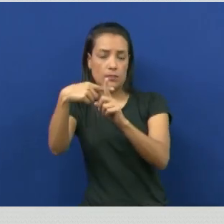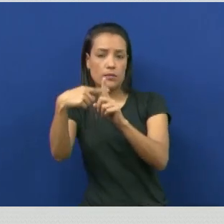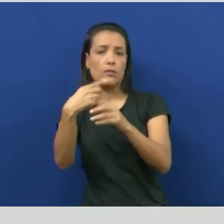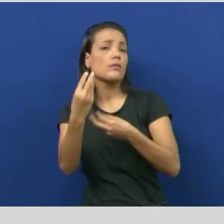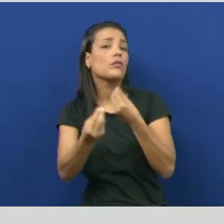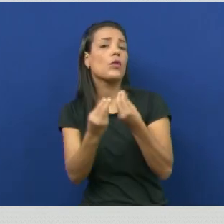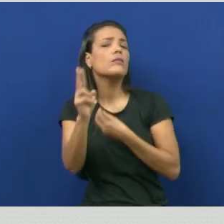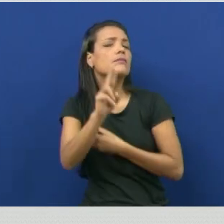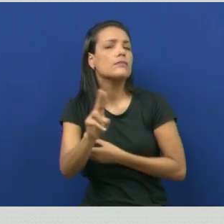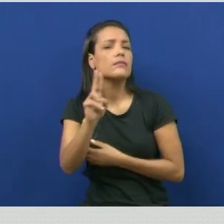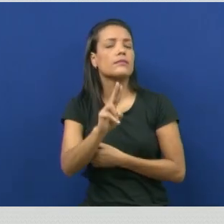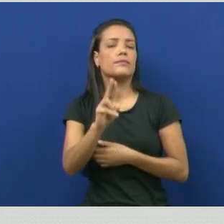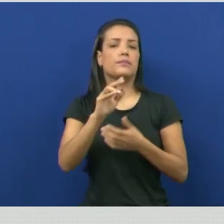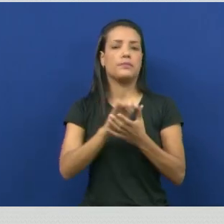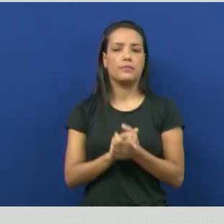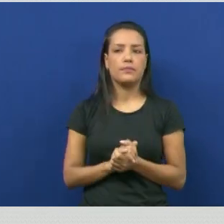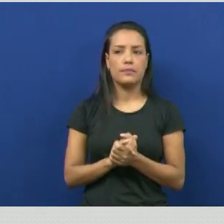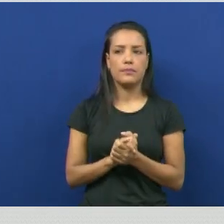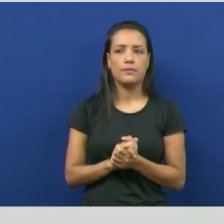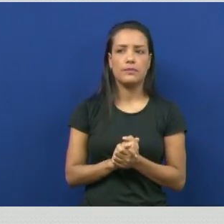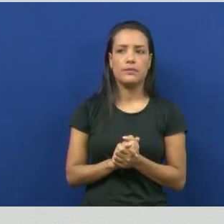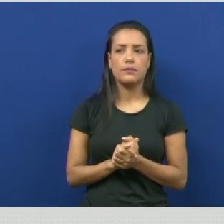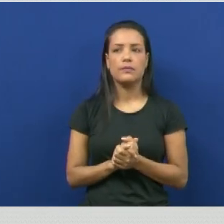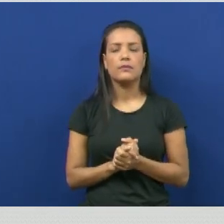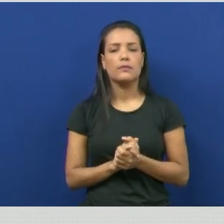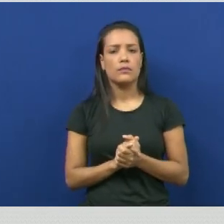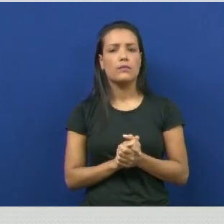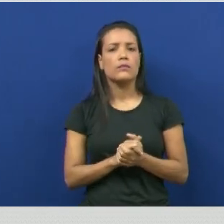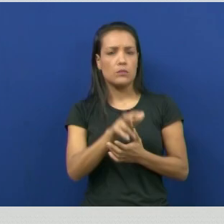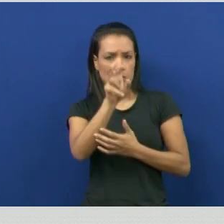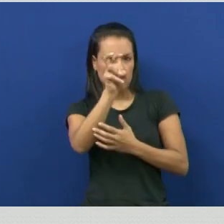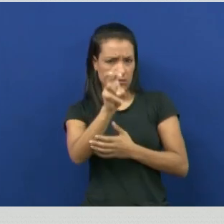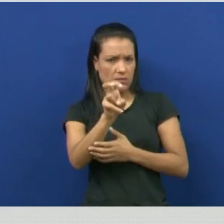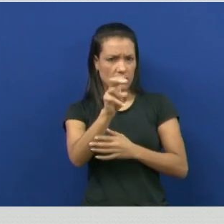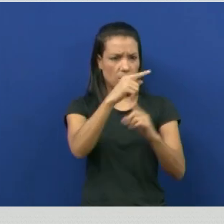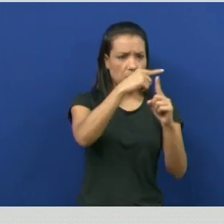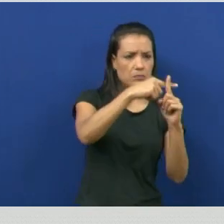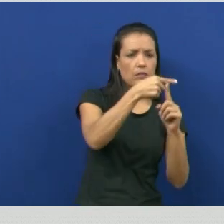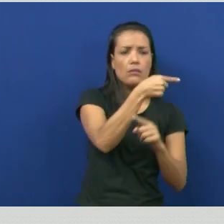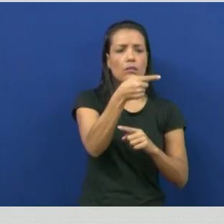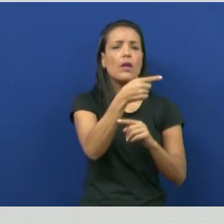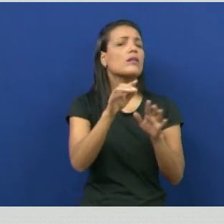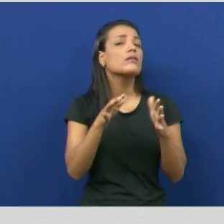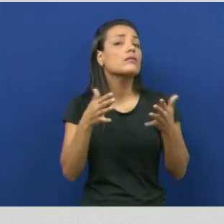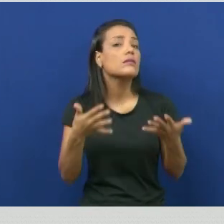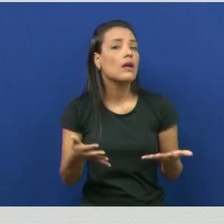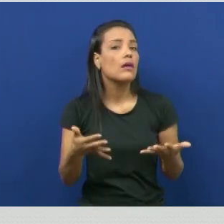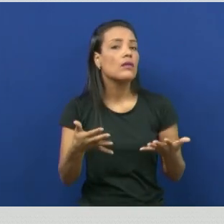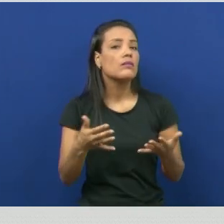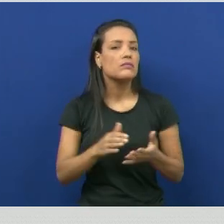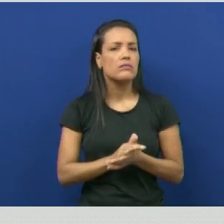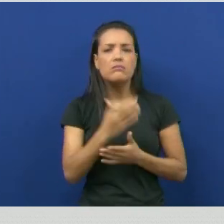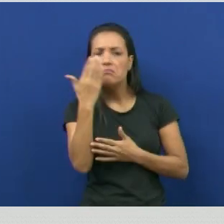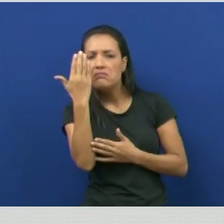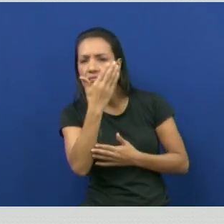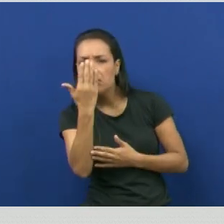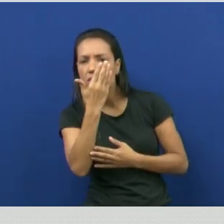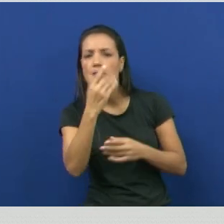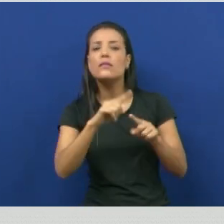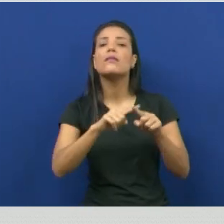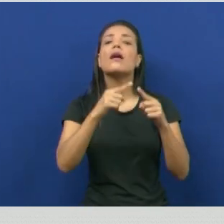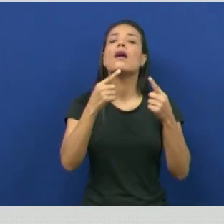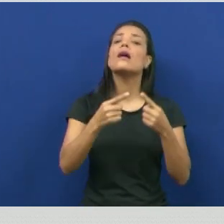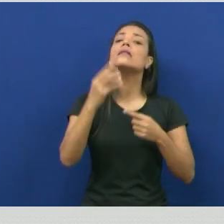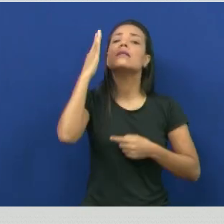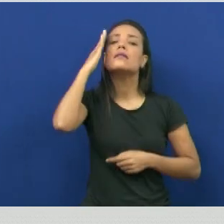do 5? Não está aparecendo sinal nenhum. Quando não aparece nenhum sinal, a gente já sabe que vai ser um mais, tá bom?